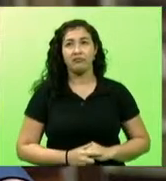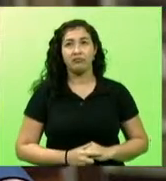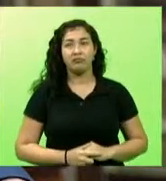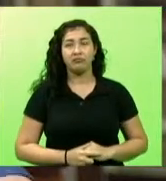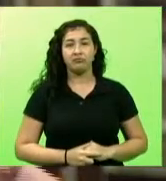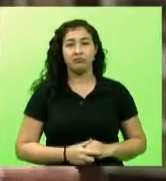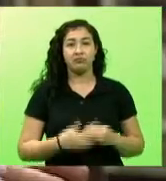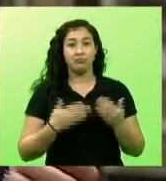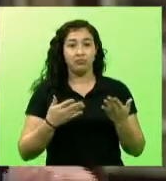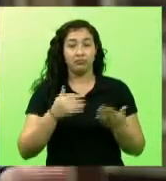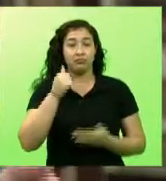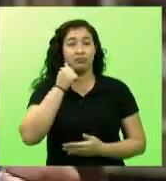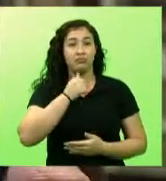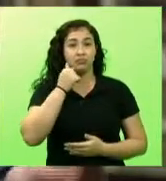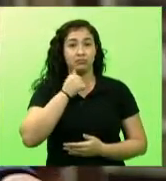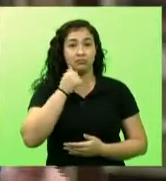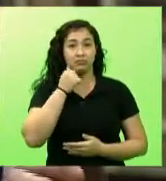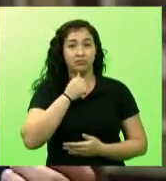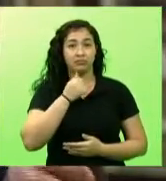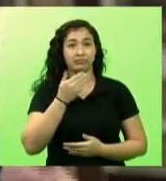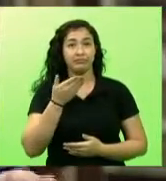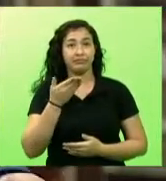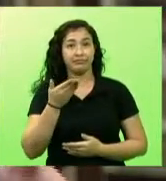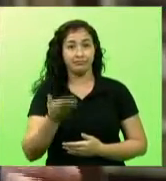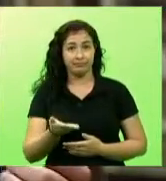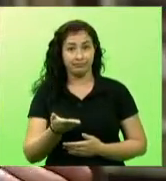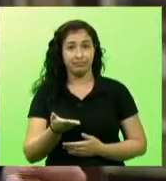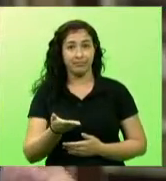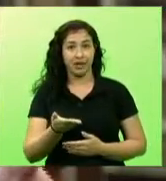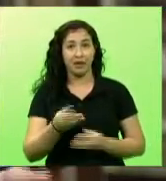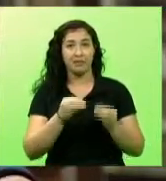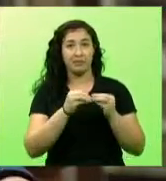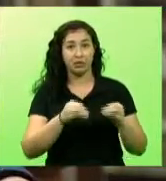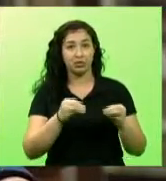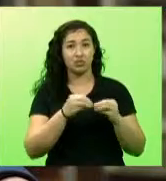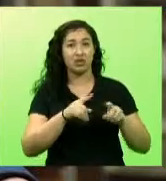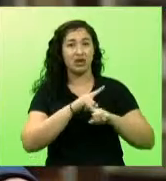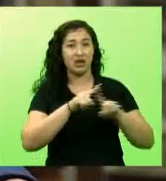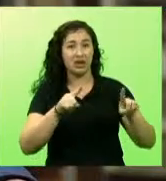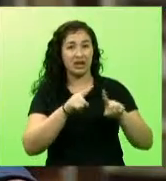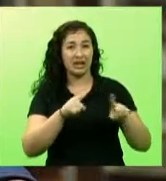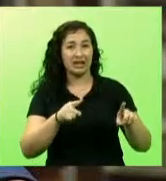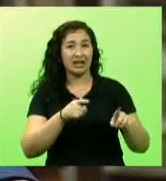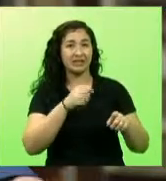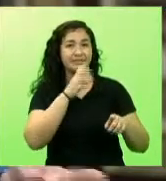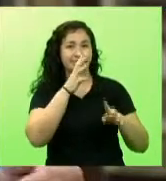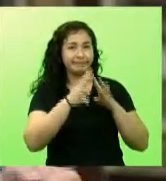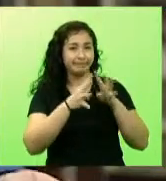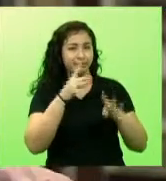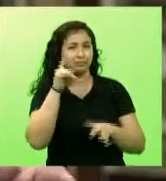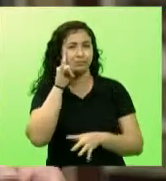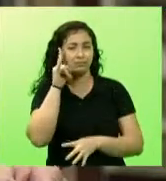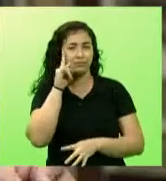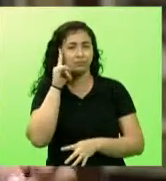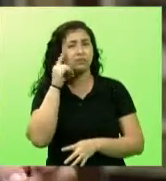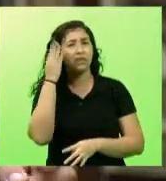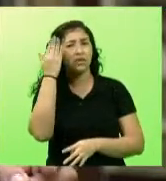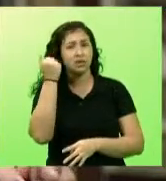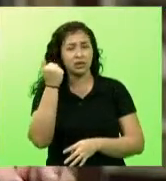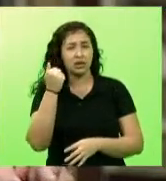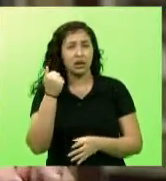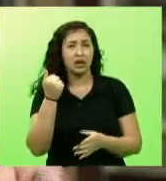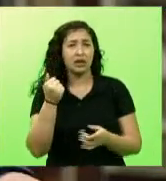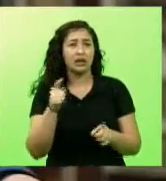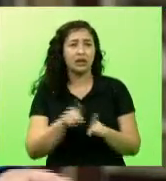Uma mulher que foi, como eu disse, desconstruída dia após dia, dia após dia, e sei ainda,